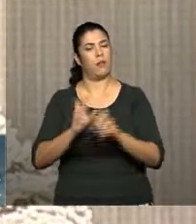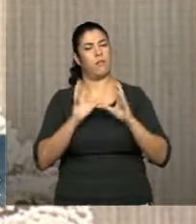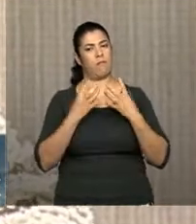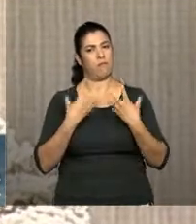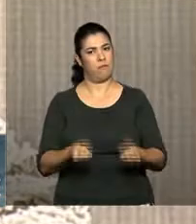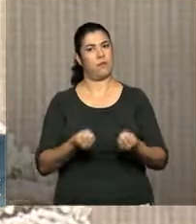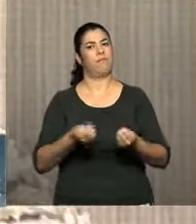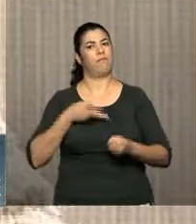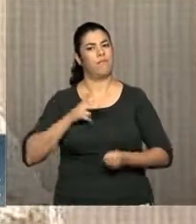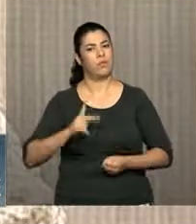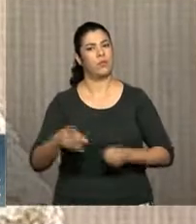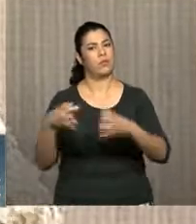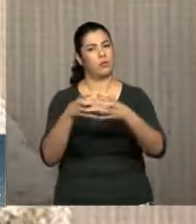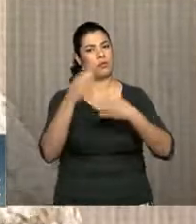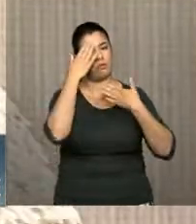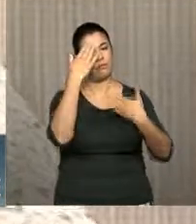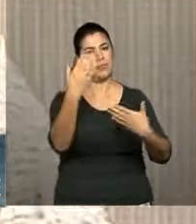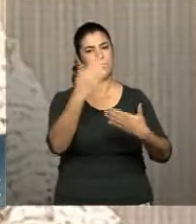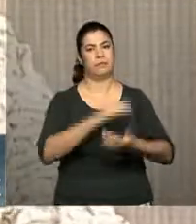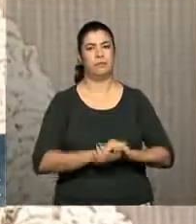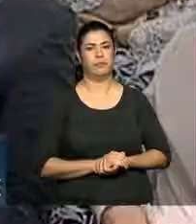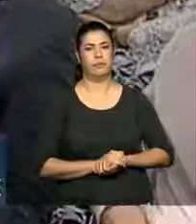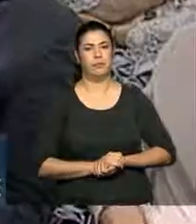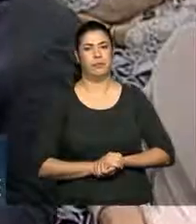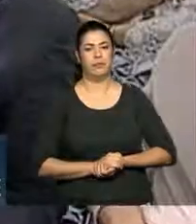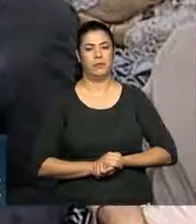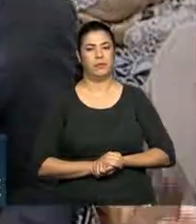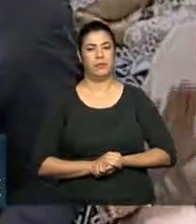de forma conjunta muito obrigado